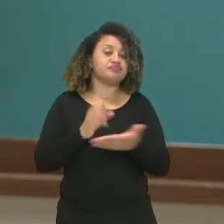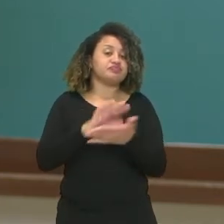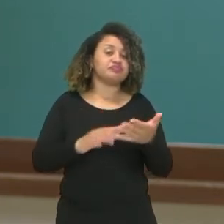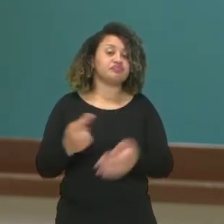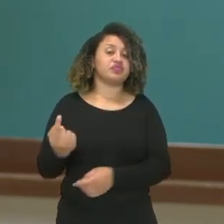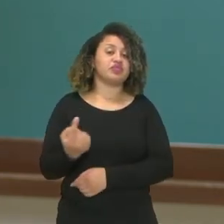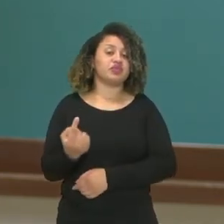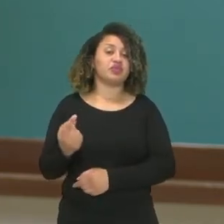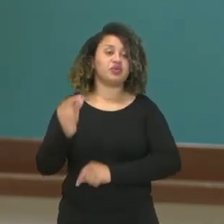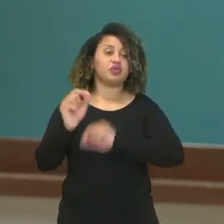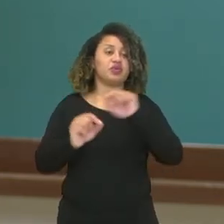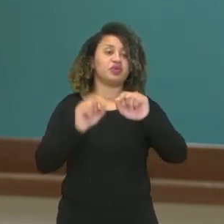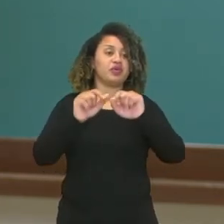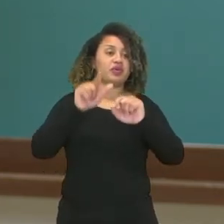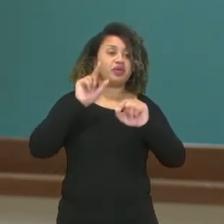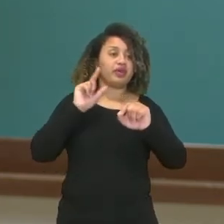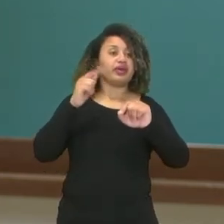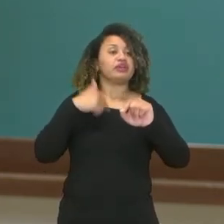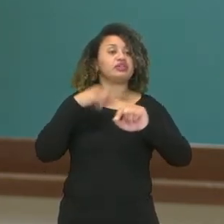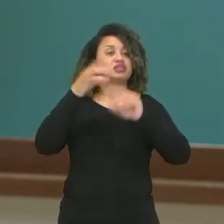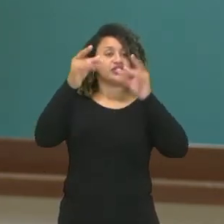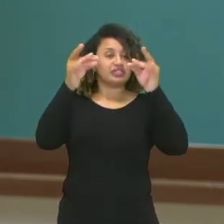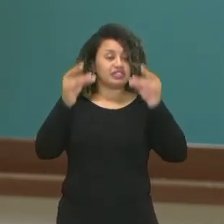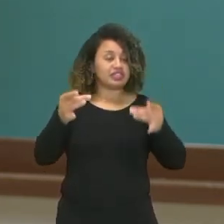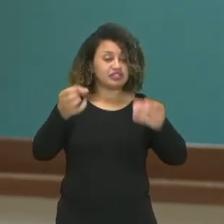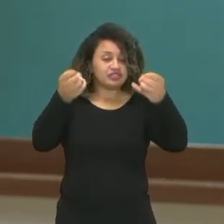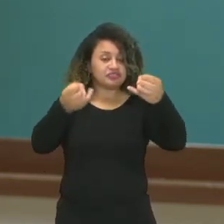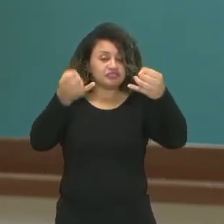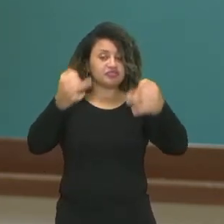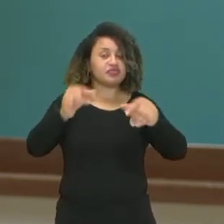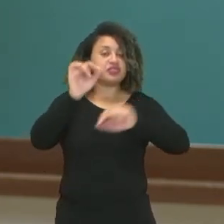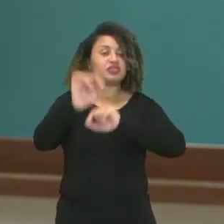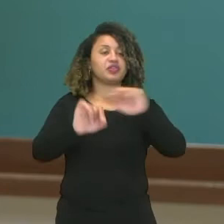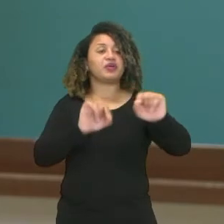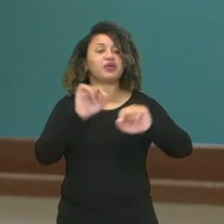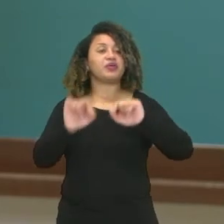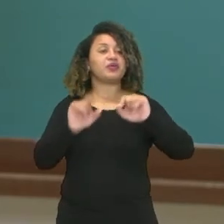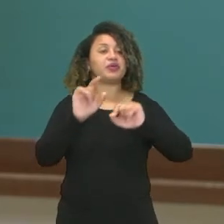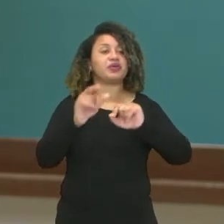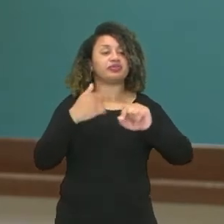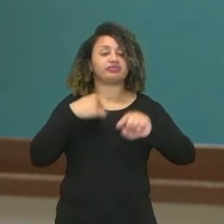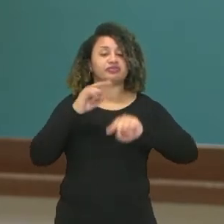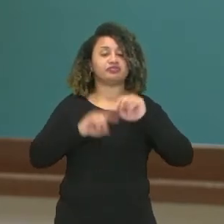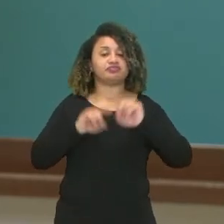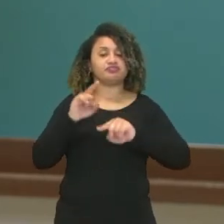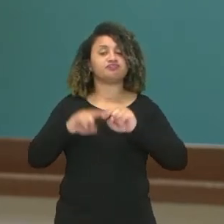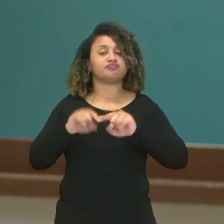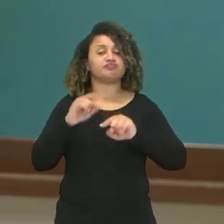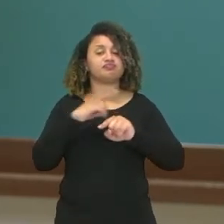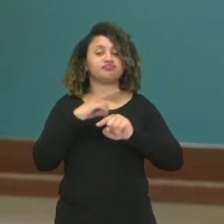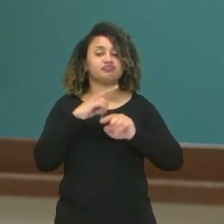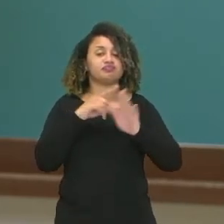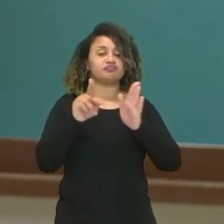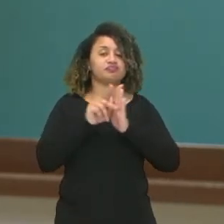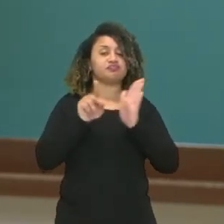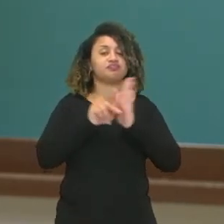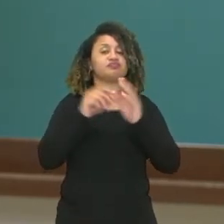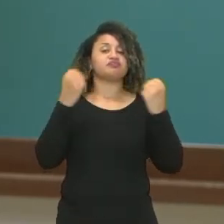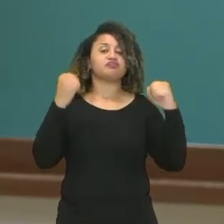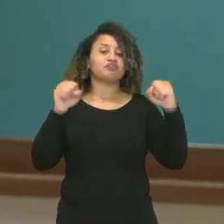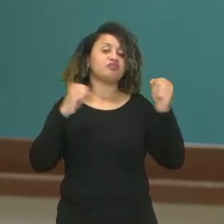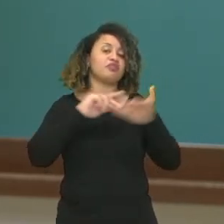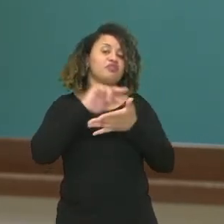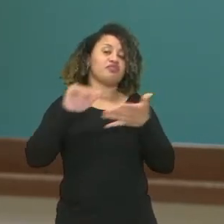exercício. Antes da gente detalhar, né, falar um pouquinho mais a fundo dos equipamentos de ginástica para os vários